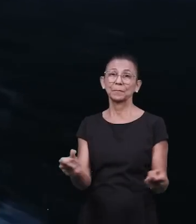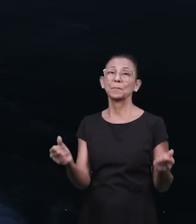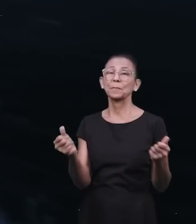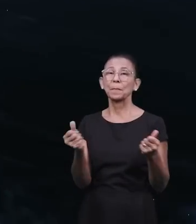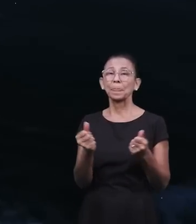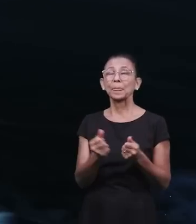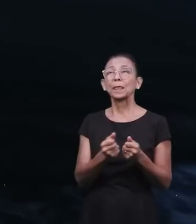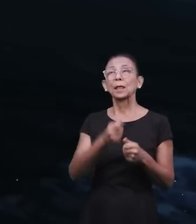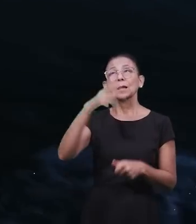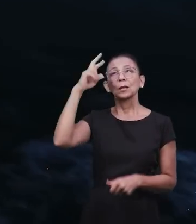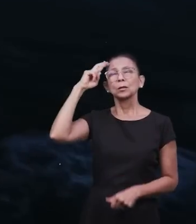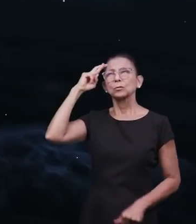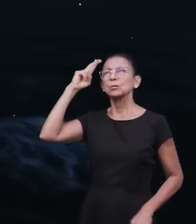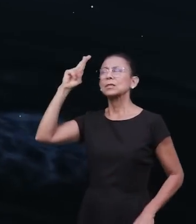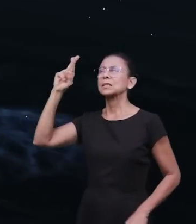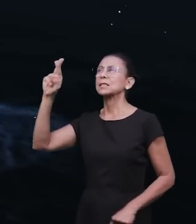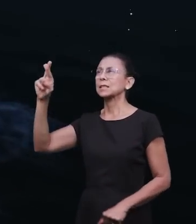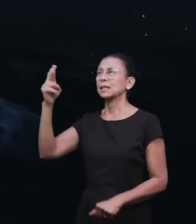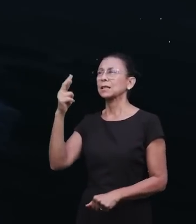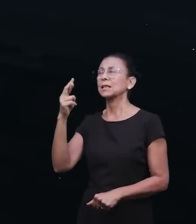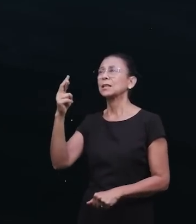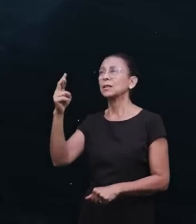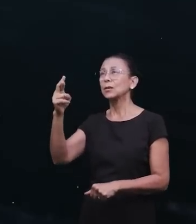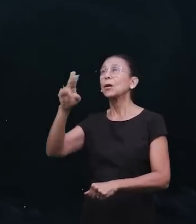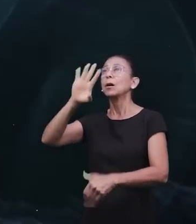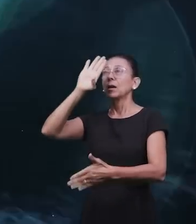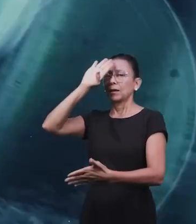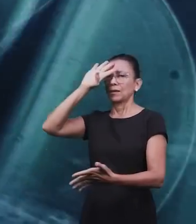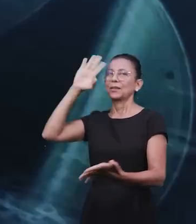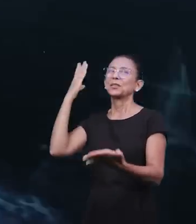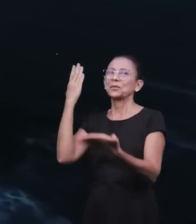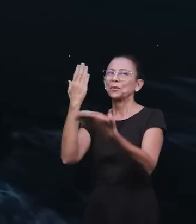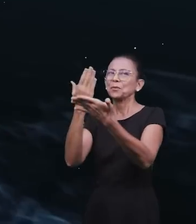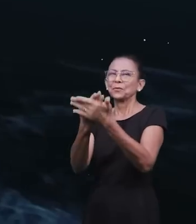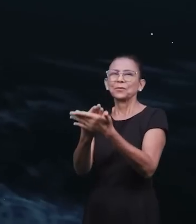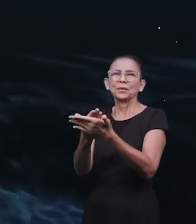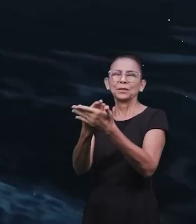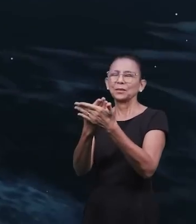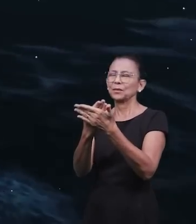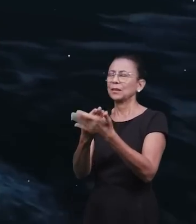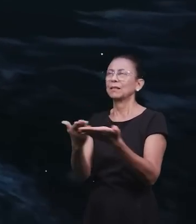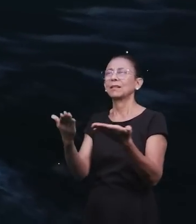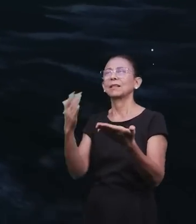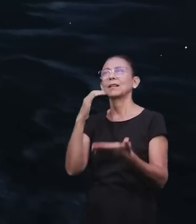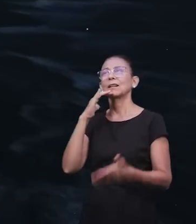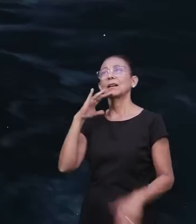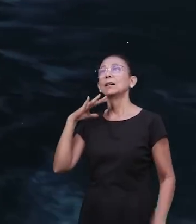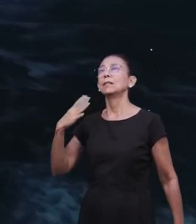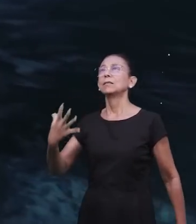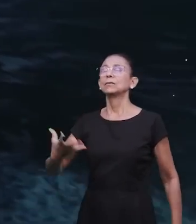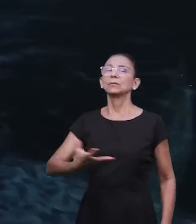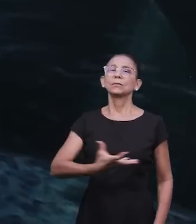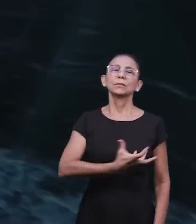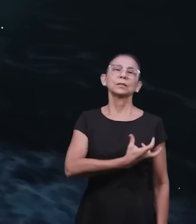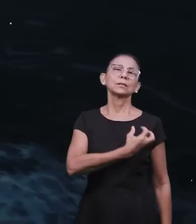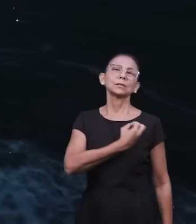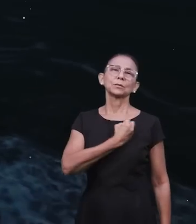neste culto. Oramos em nome do Senhor Jesus. Amém. Estaremos cantando um louvor de clamor neste